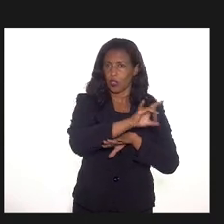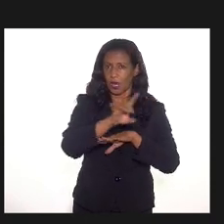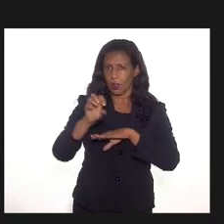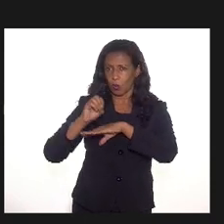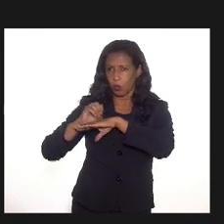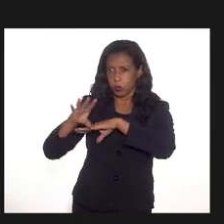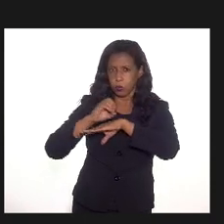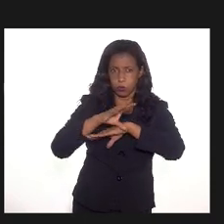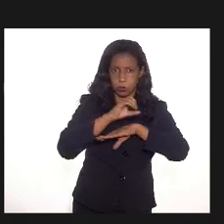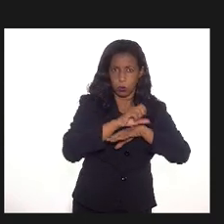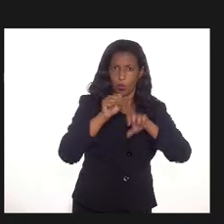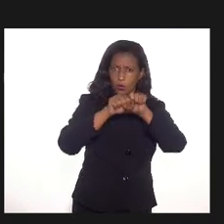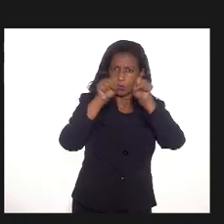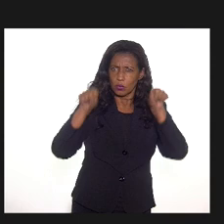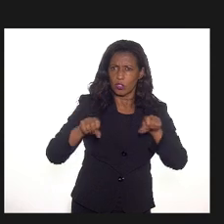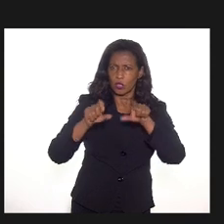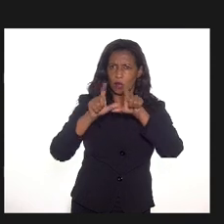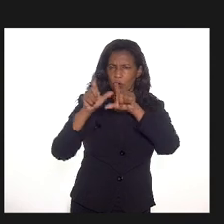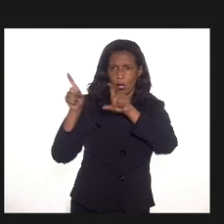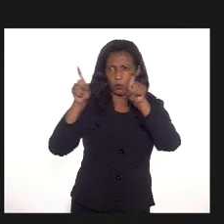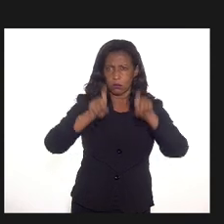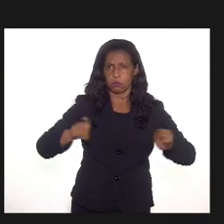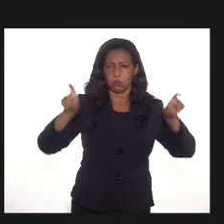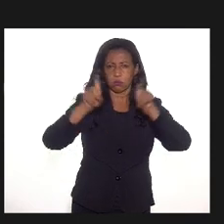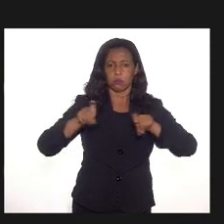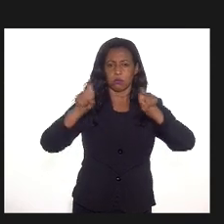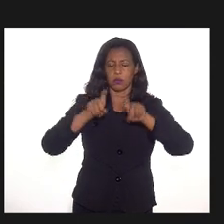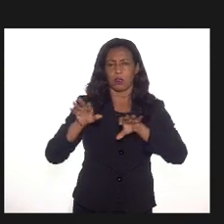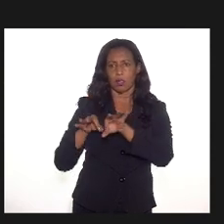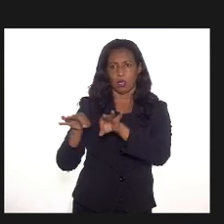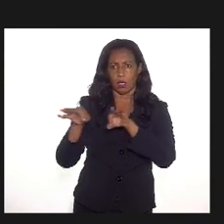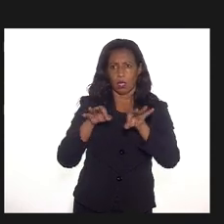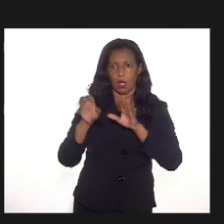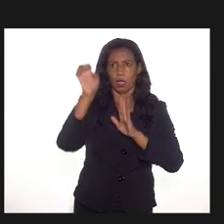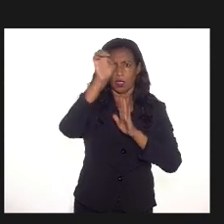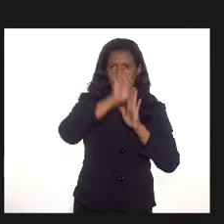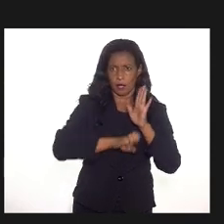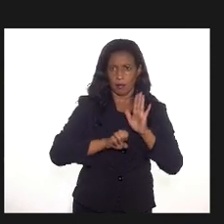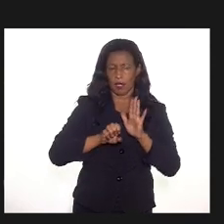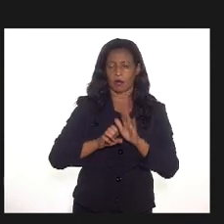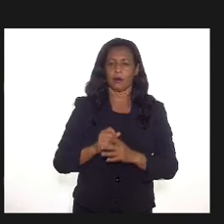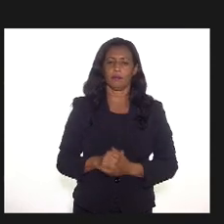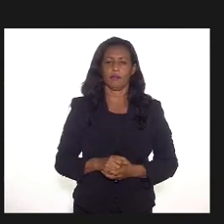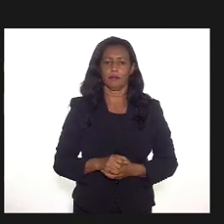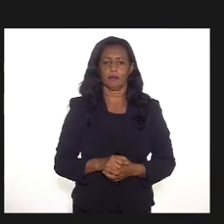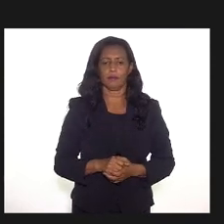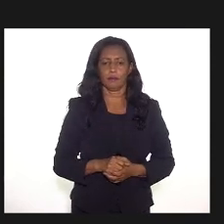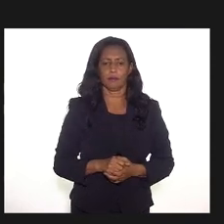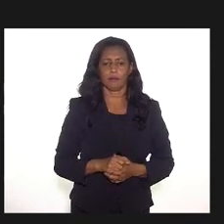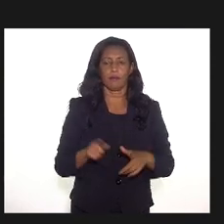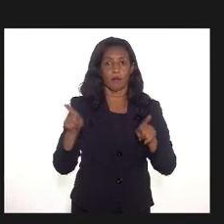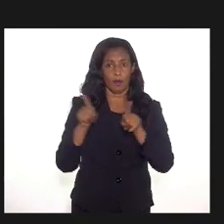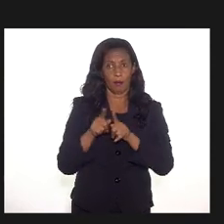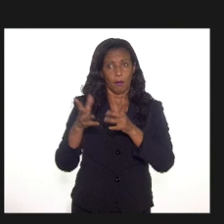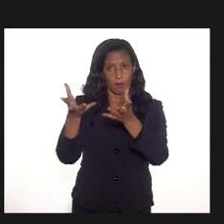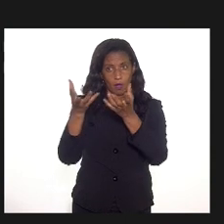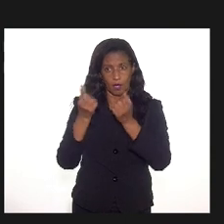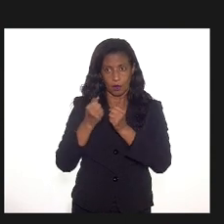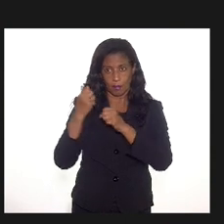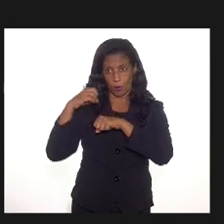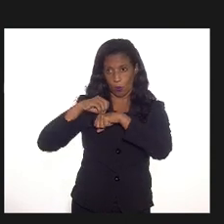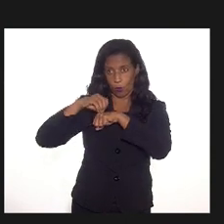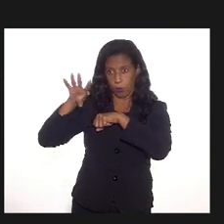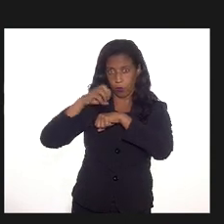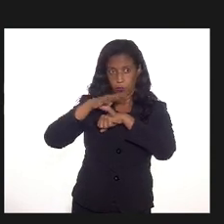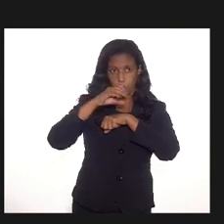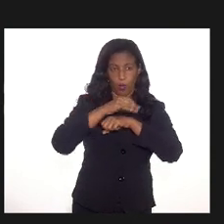Desde então, o sistema já está apto à elaboração das emendas. O sistema ficará aberto também para o recebimento das emendas das 10